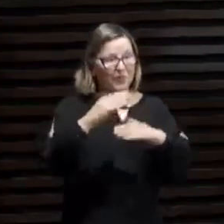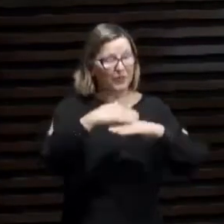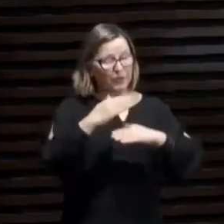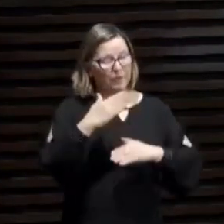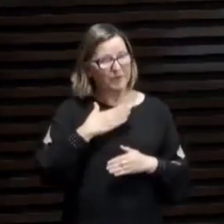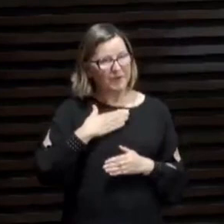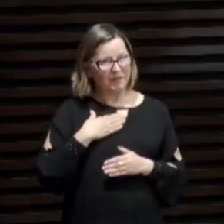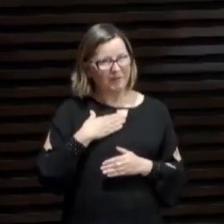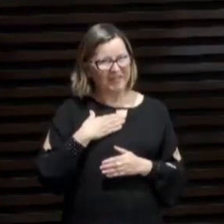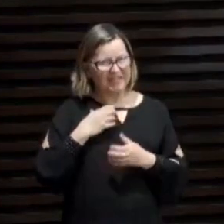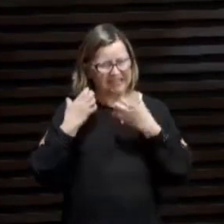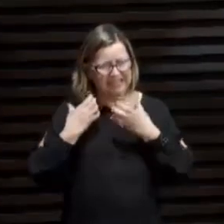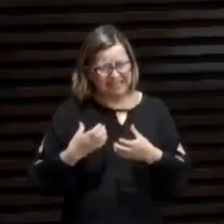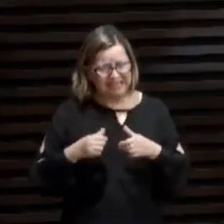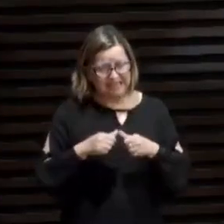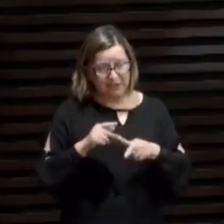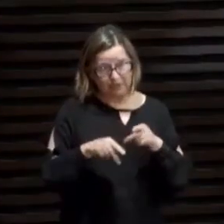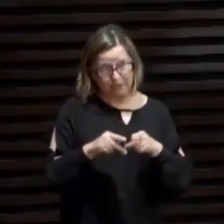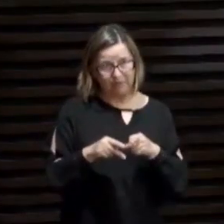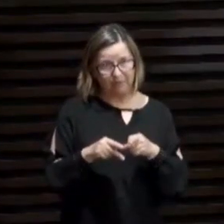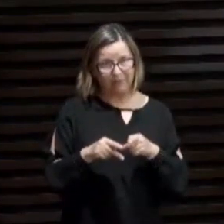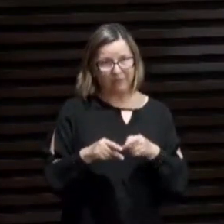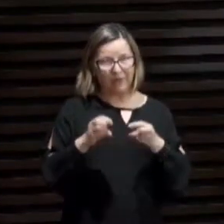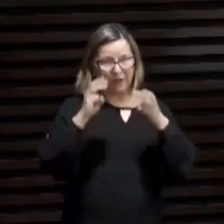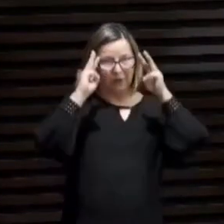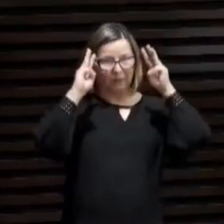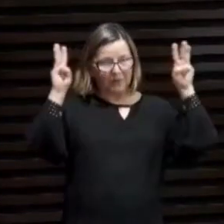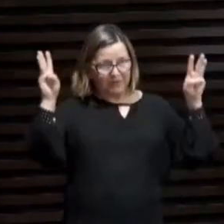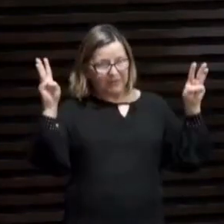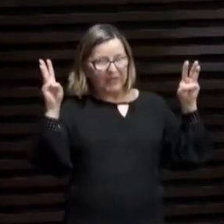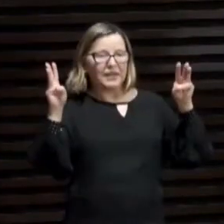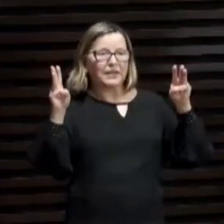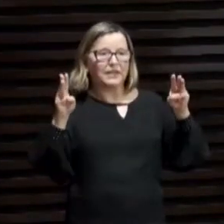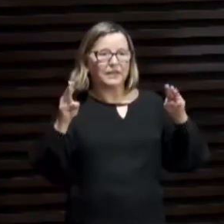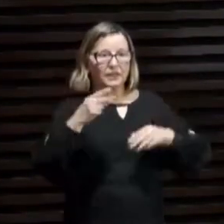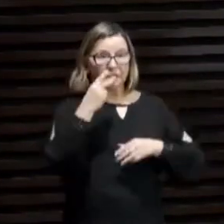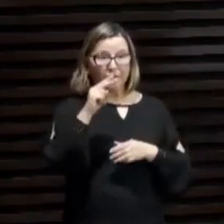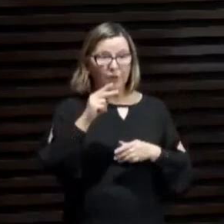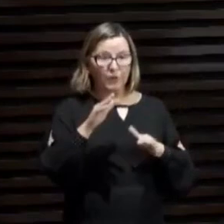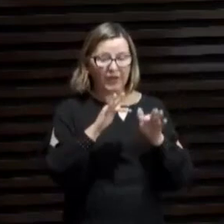Moisés ouviu chorar o povo por famílias, cada um a sua porta,